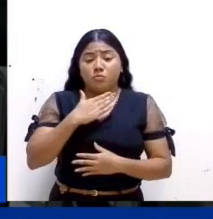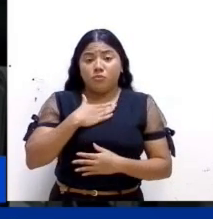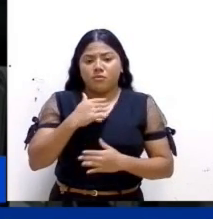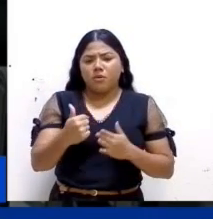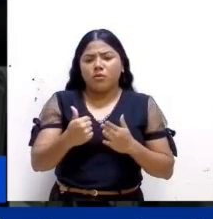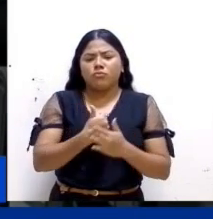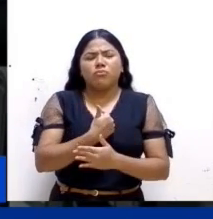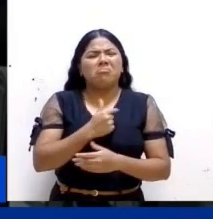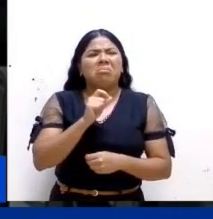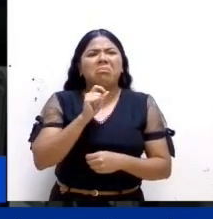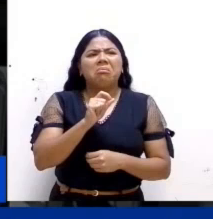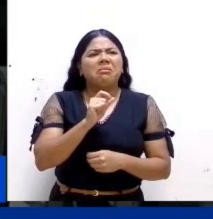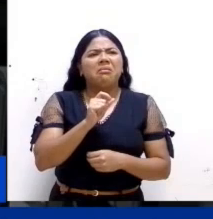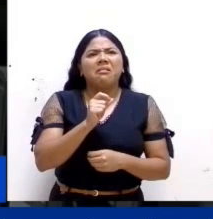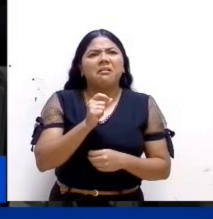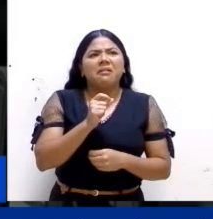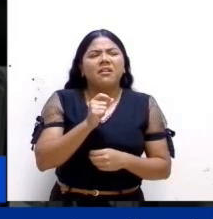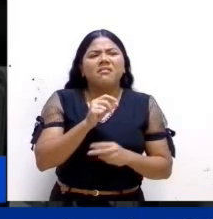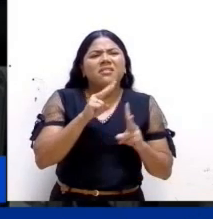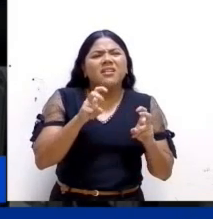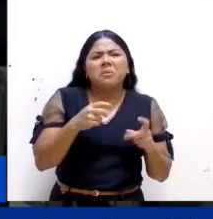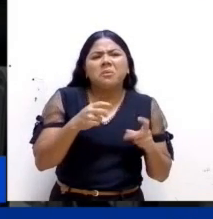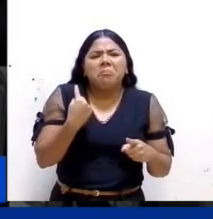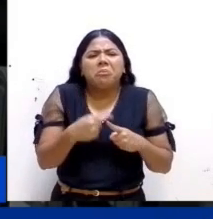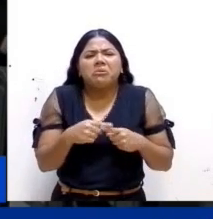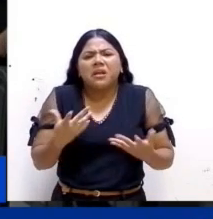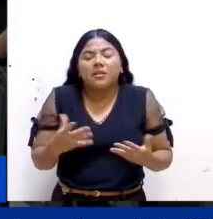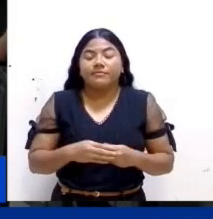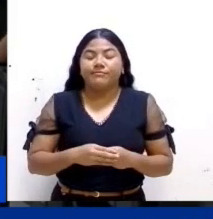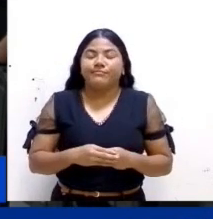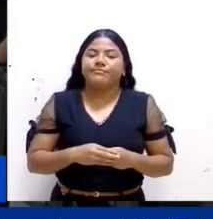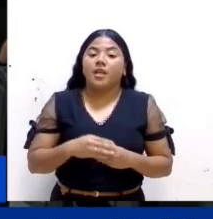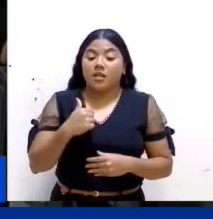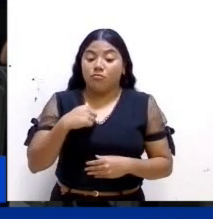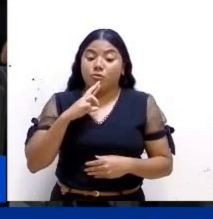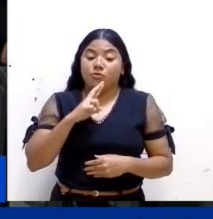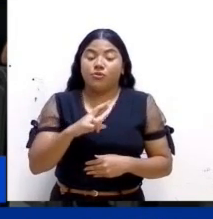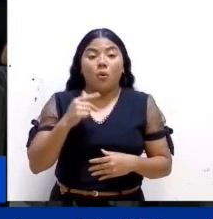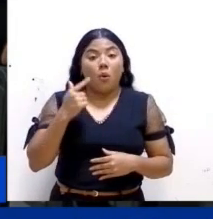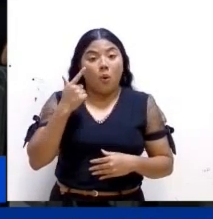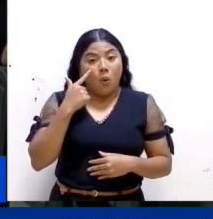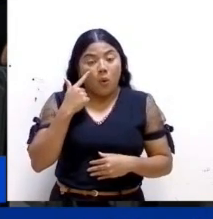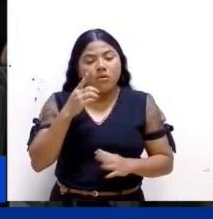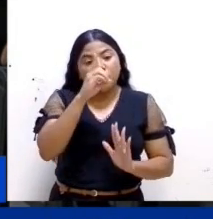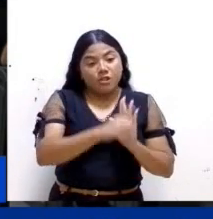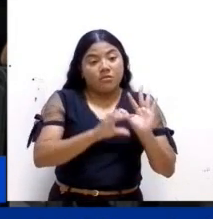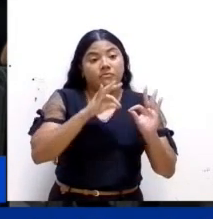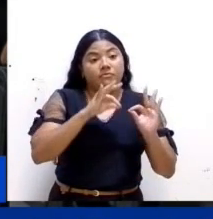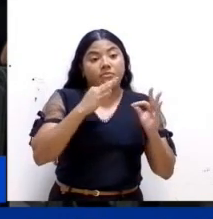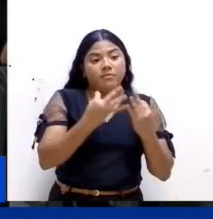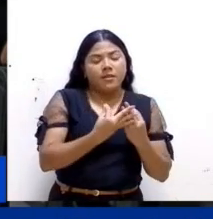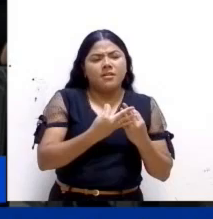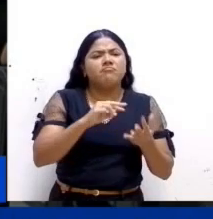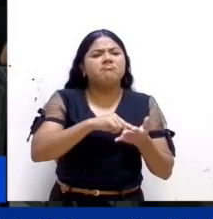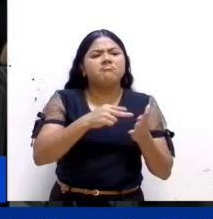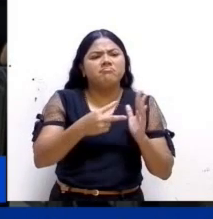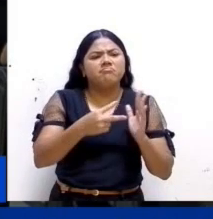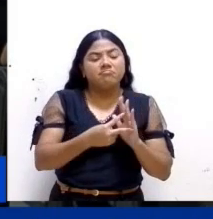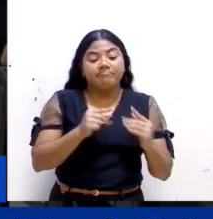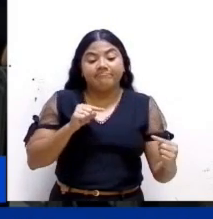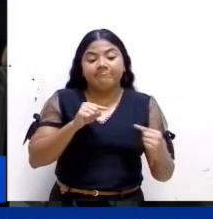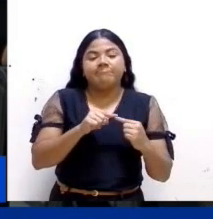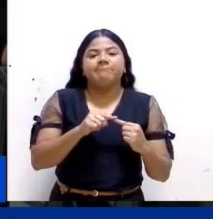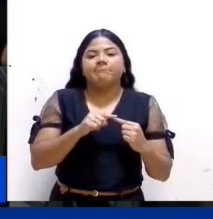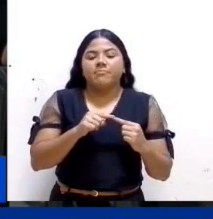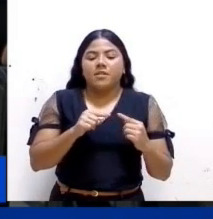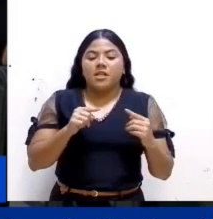Tem tudo a ver, tá? Direito eleitoral tem a ver com cidadania. E cidadania é